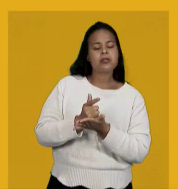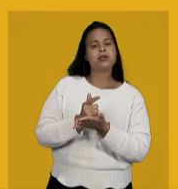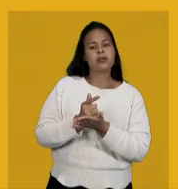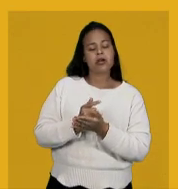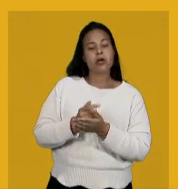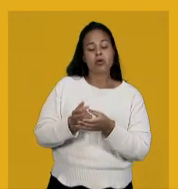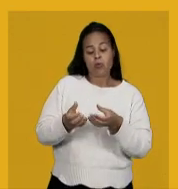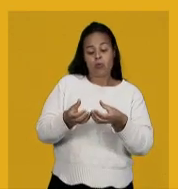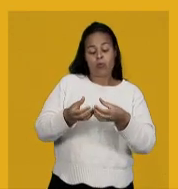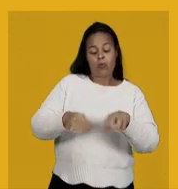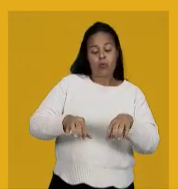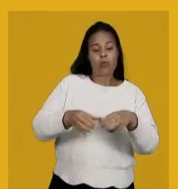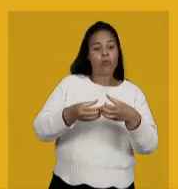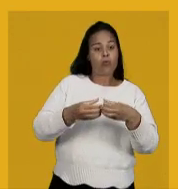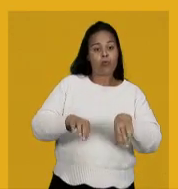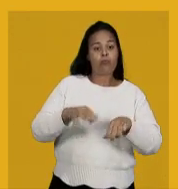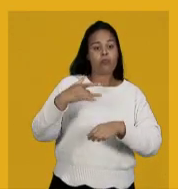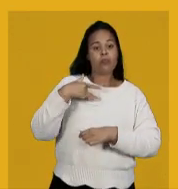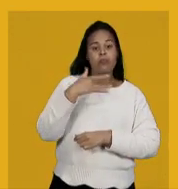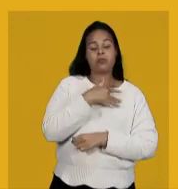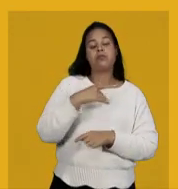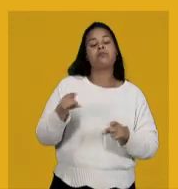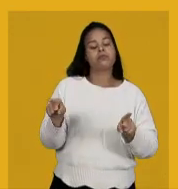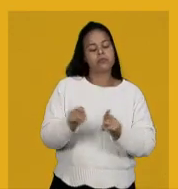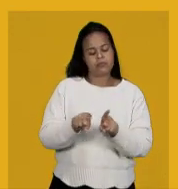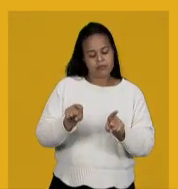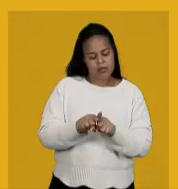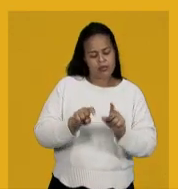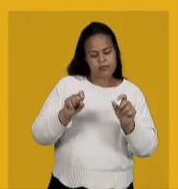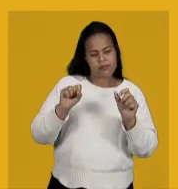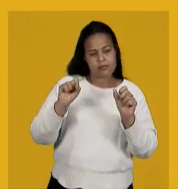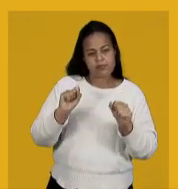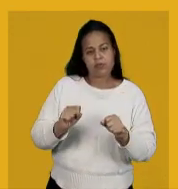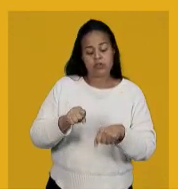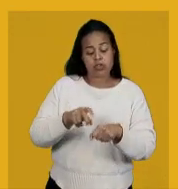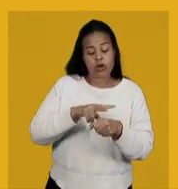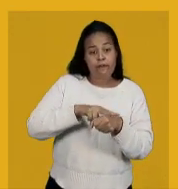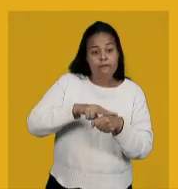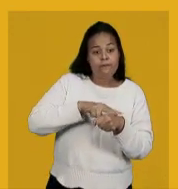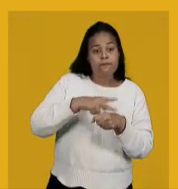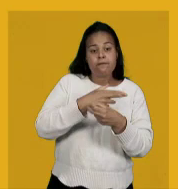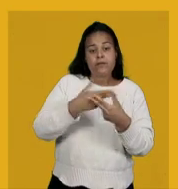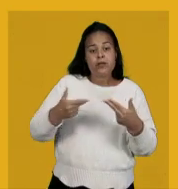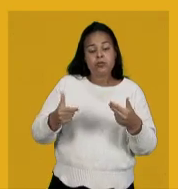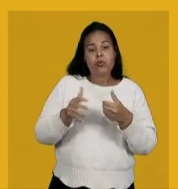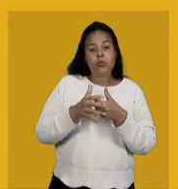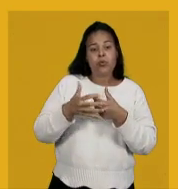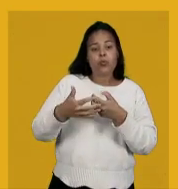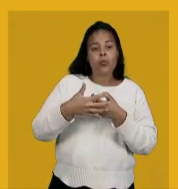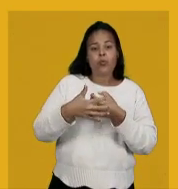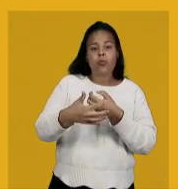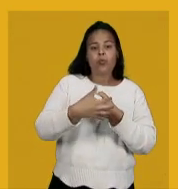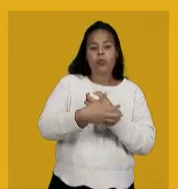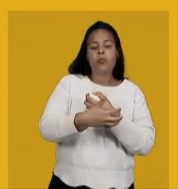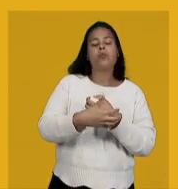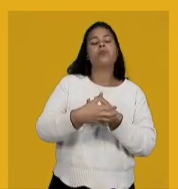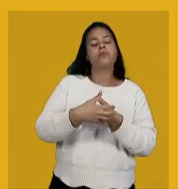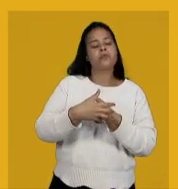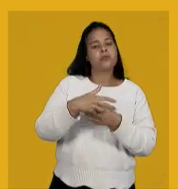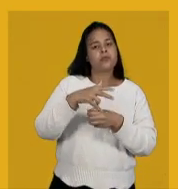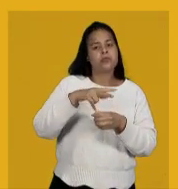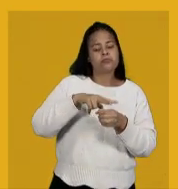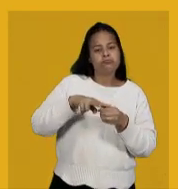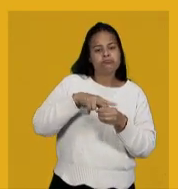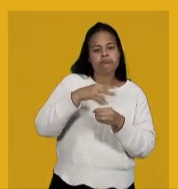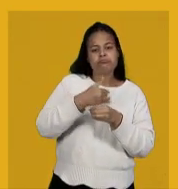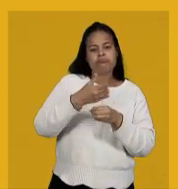ovinho também, que o ovo também é saudável, tá certo? Ali tem verdura, né, folhas, tem legumes. Então, um